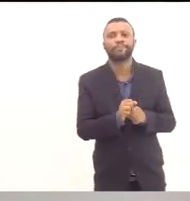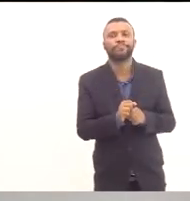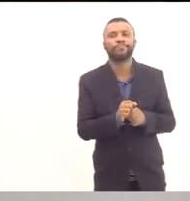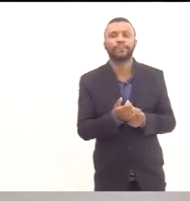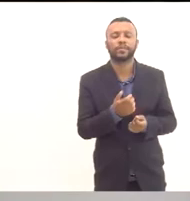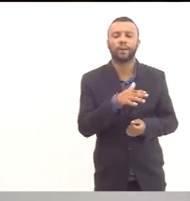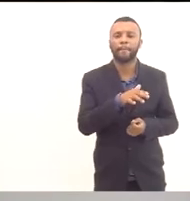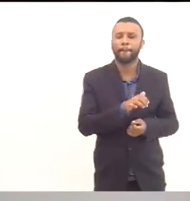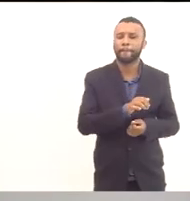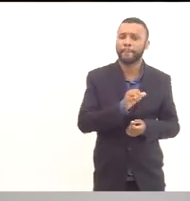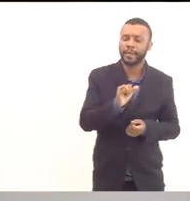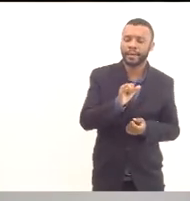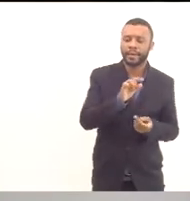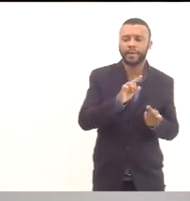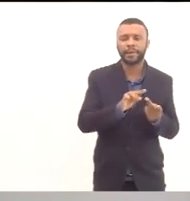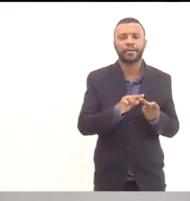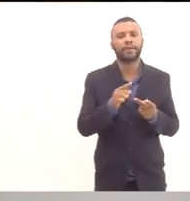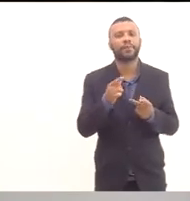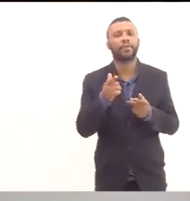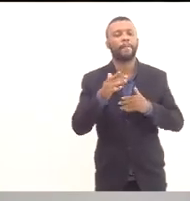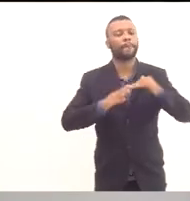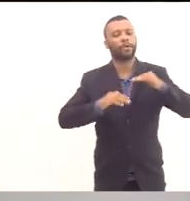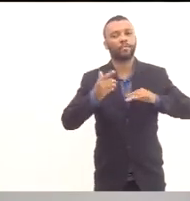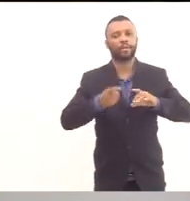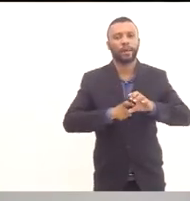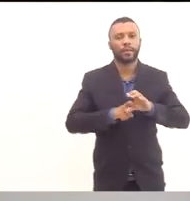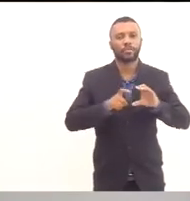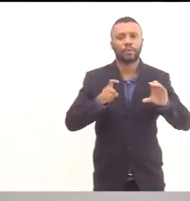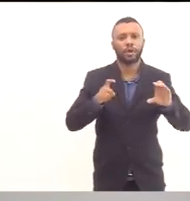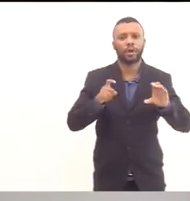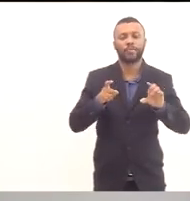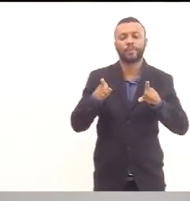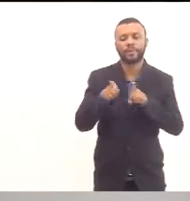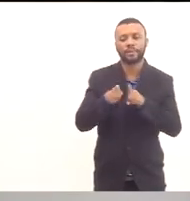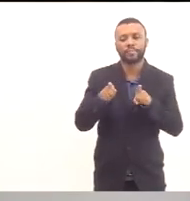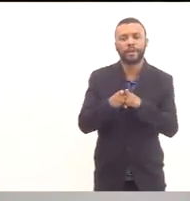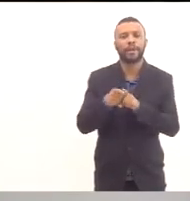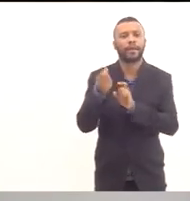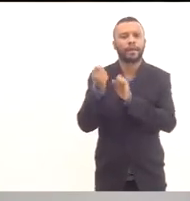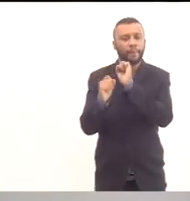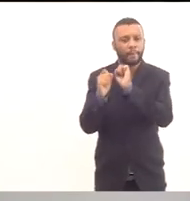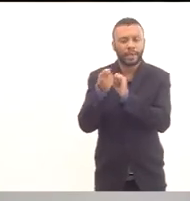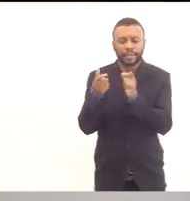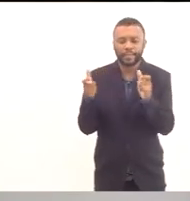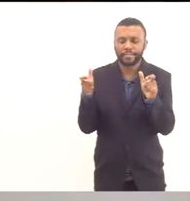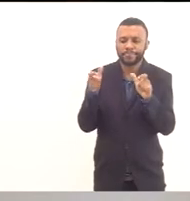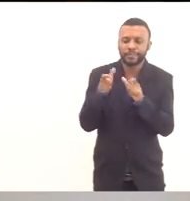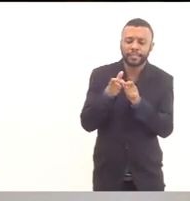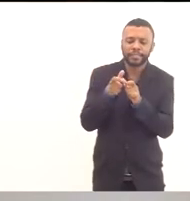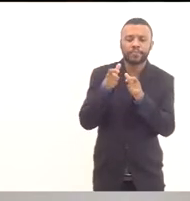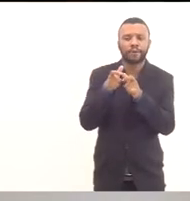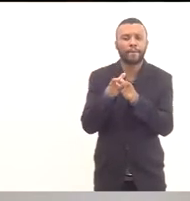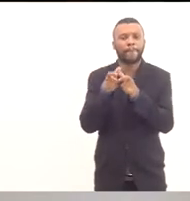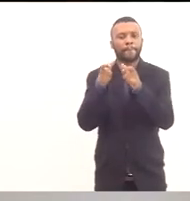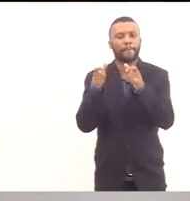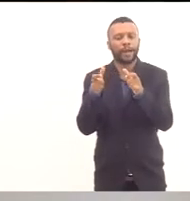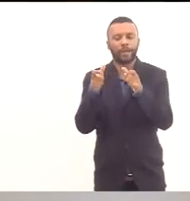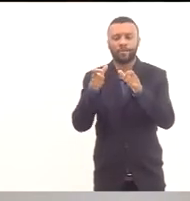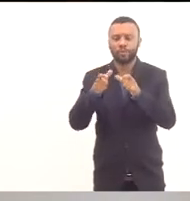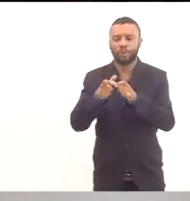meios de empreendedores informais profissionais autônomos até empresas de micro pequeno e médio porte é a gente começou esse atendimento